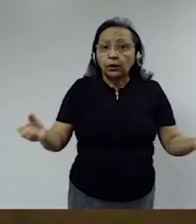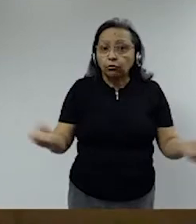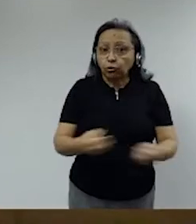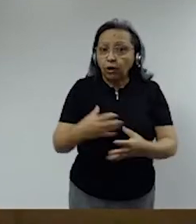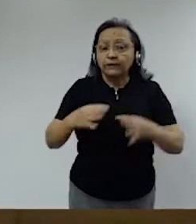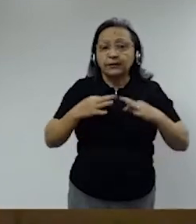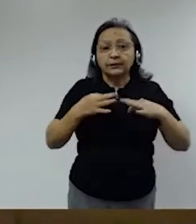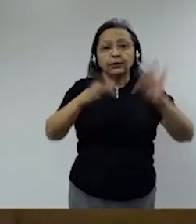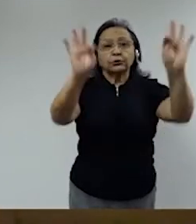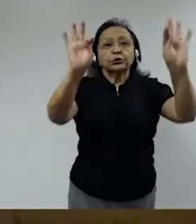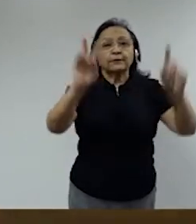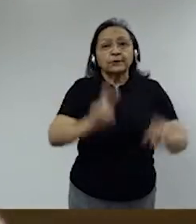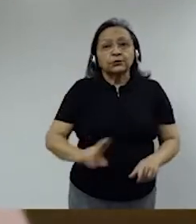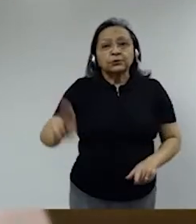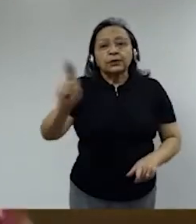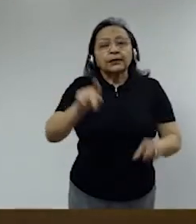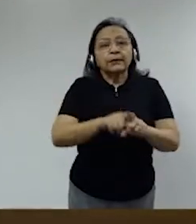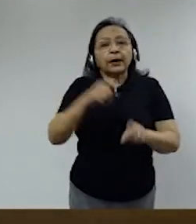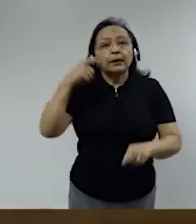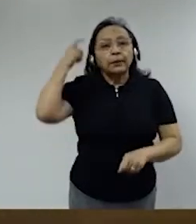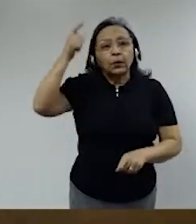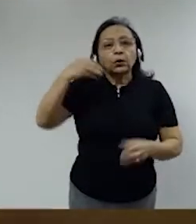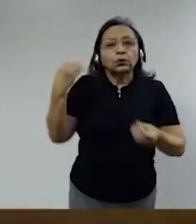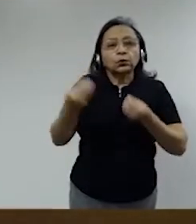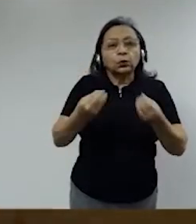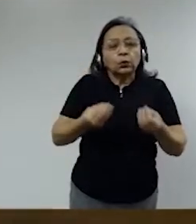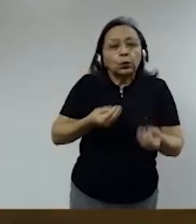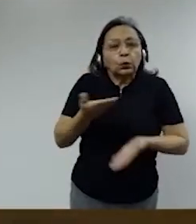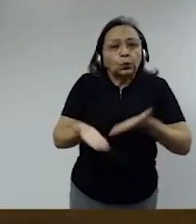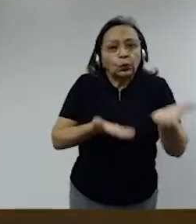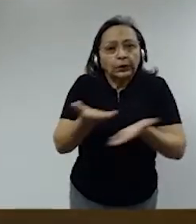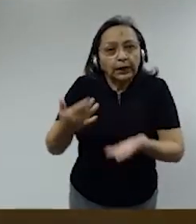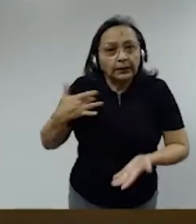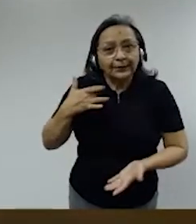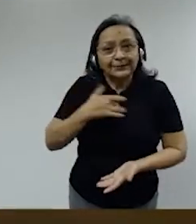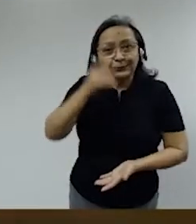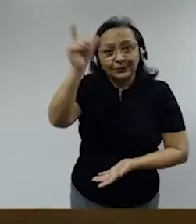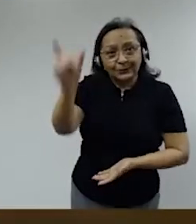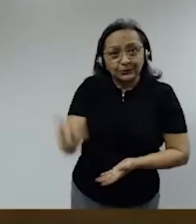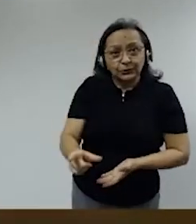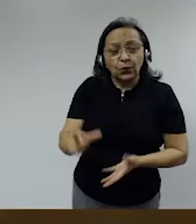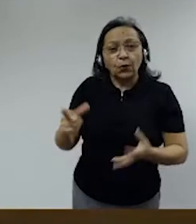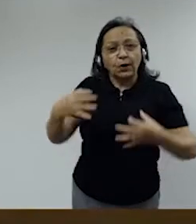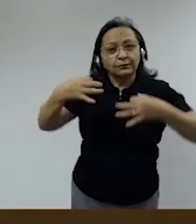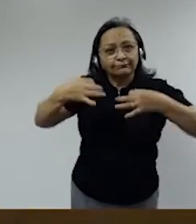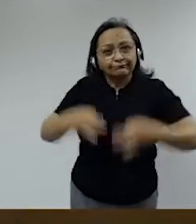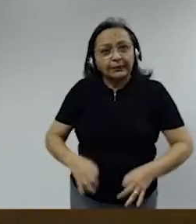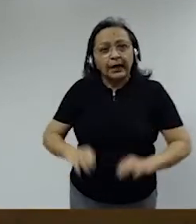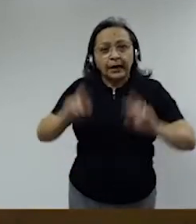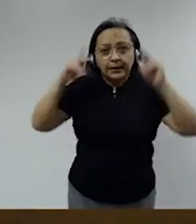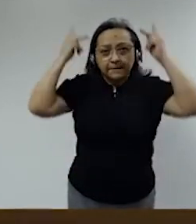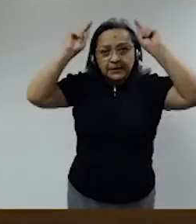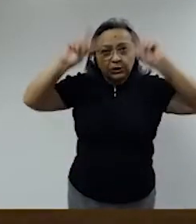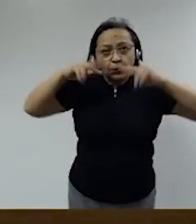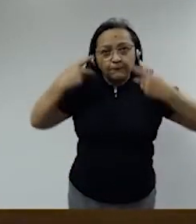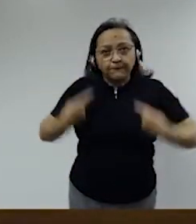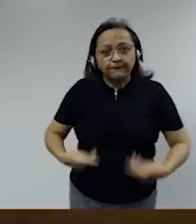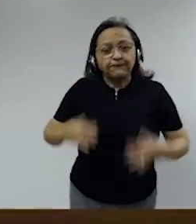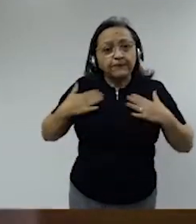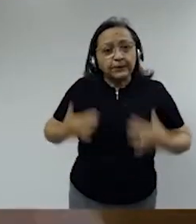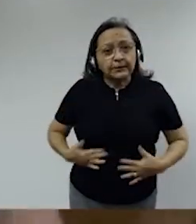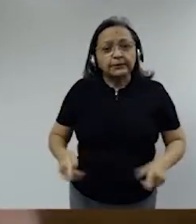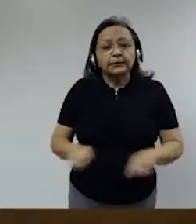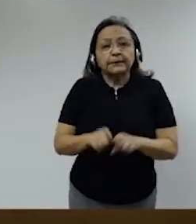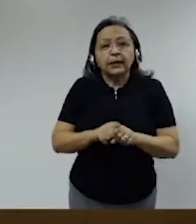que são utilizadas, a preocupação do cuidado com a saúde do paciente, a integridade psicofísica,